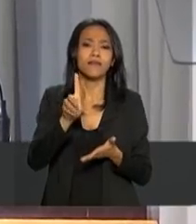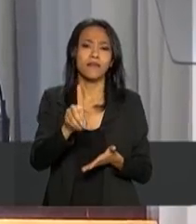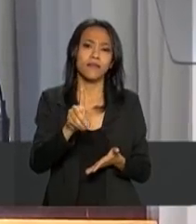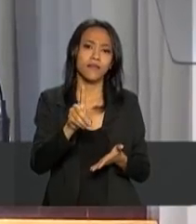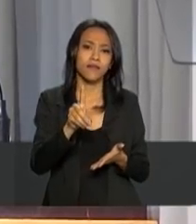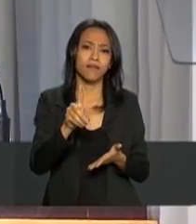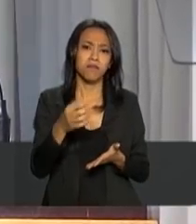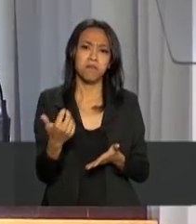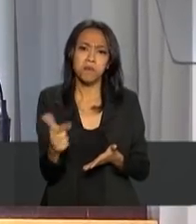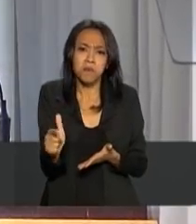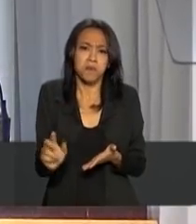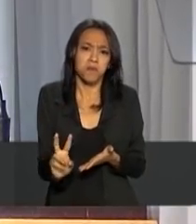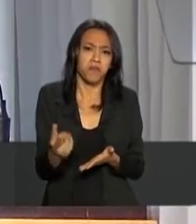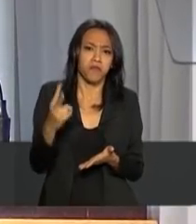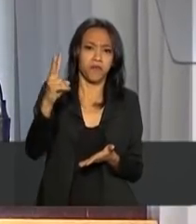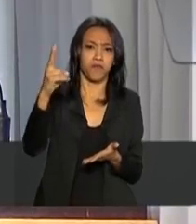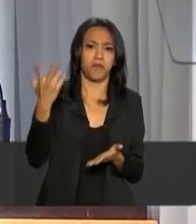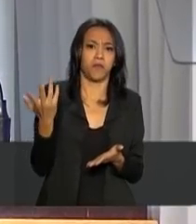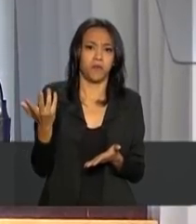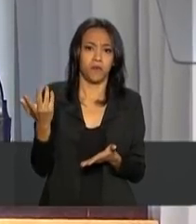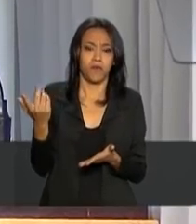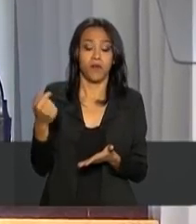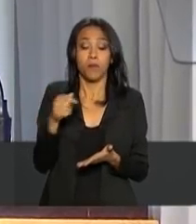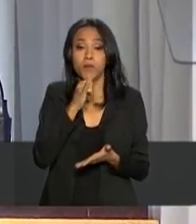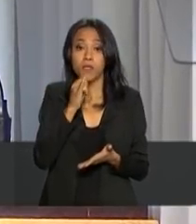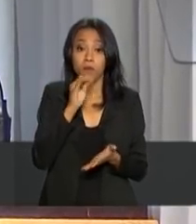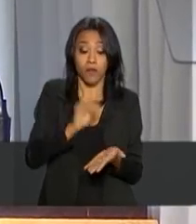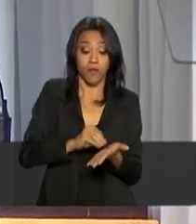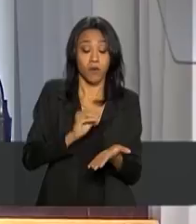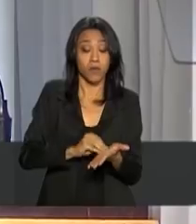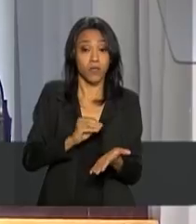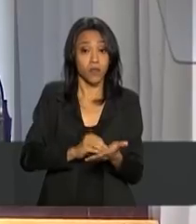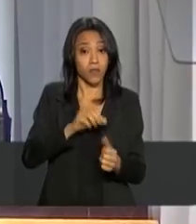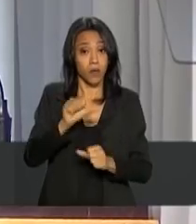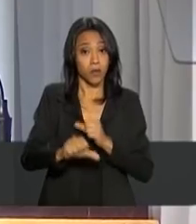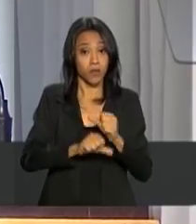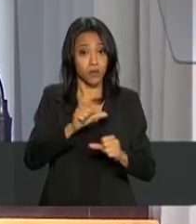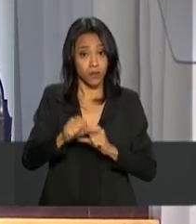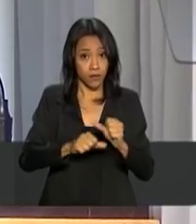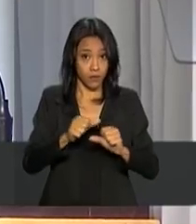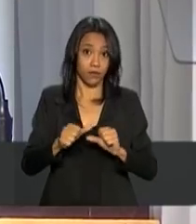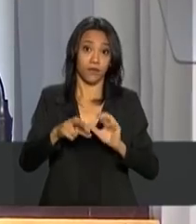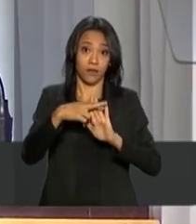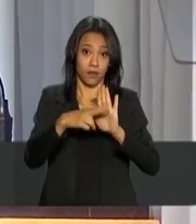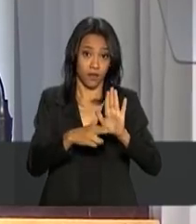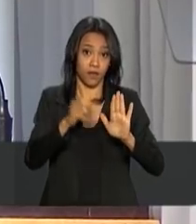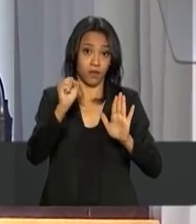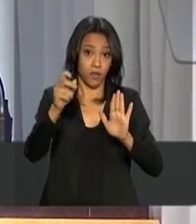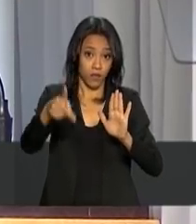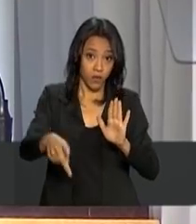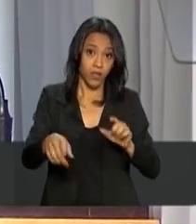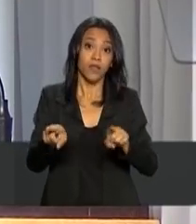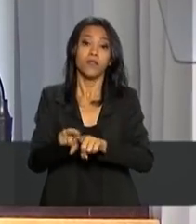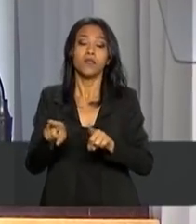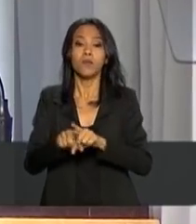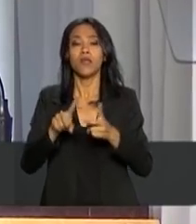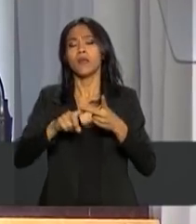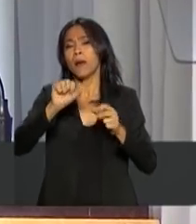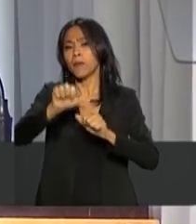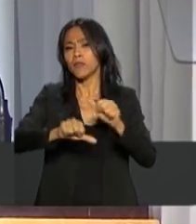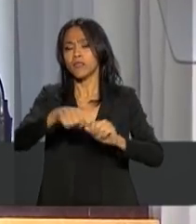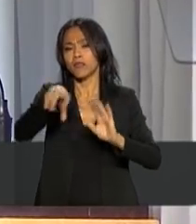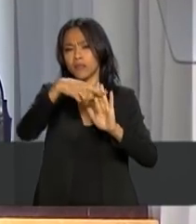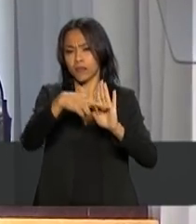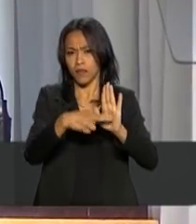não é? E eu disse, falta a reforma da Previdência. Como falta a reforma tributária? Está aqui o Howley, não é? São